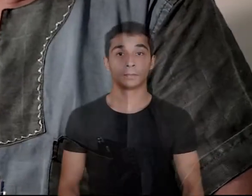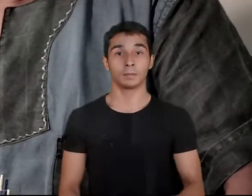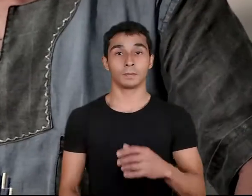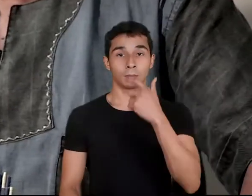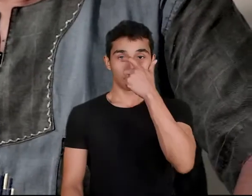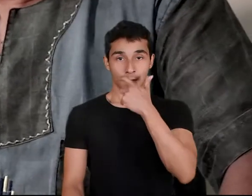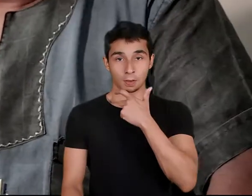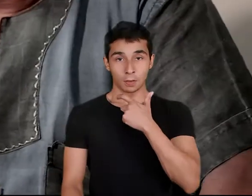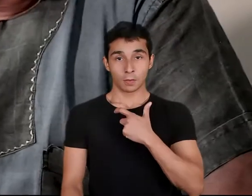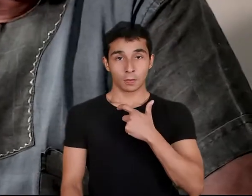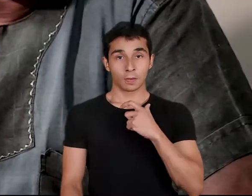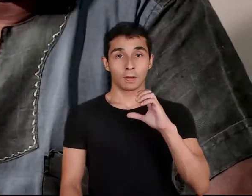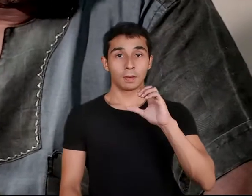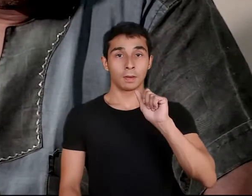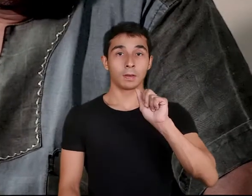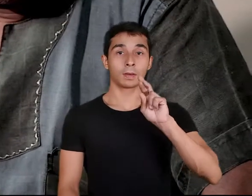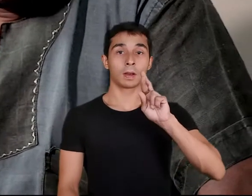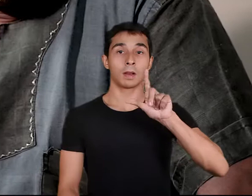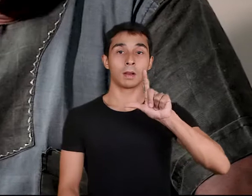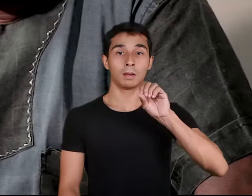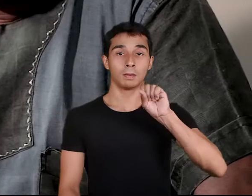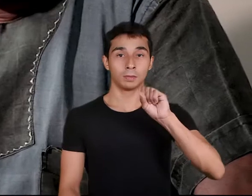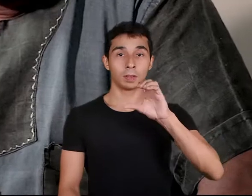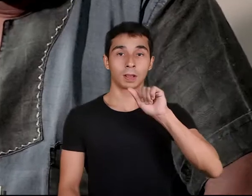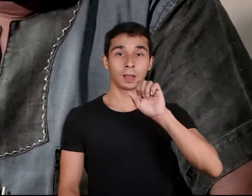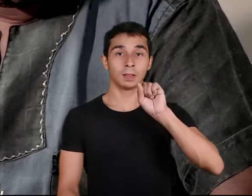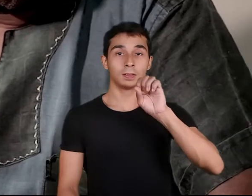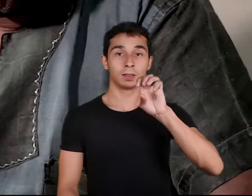Bem, Carlos Casemiro é